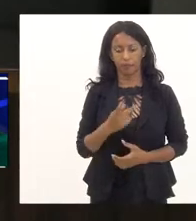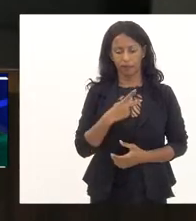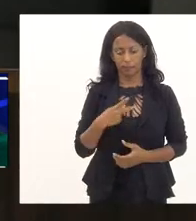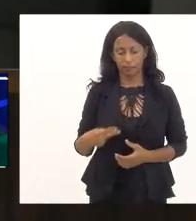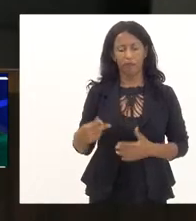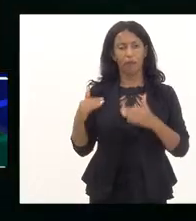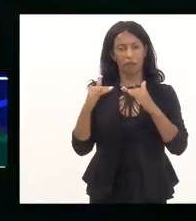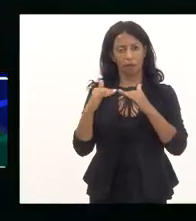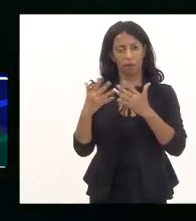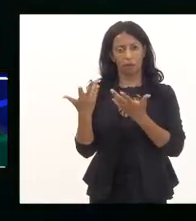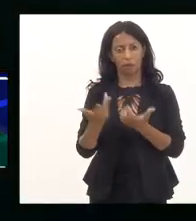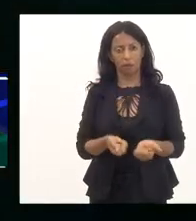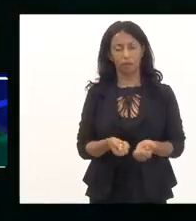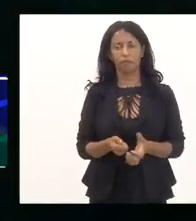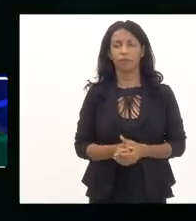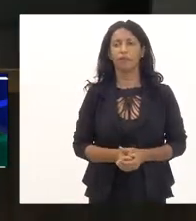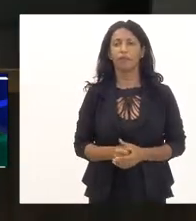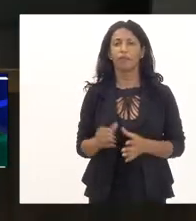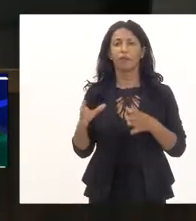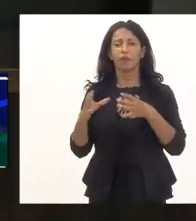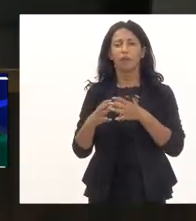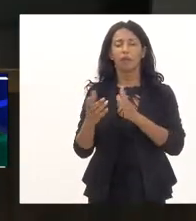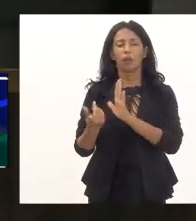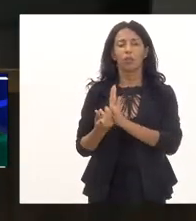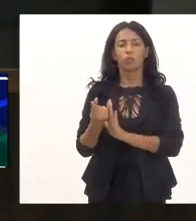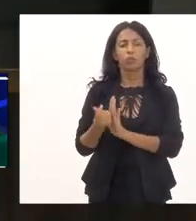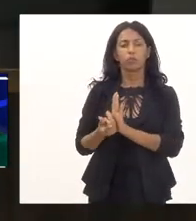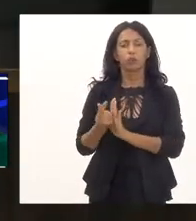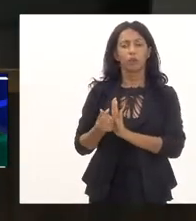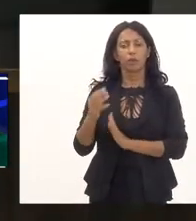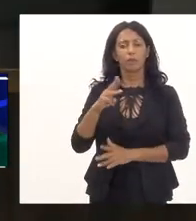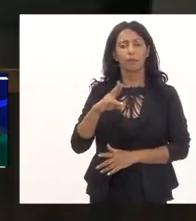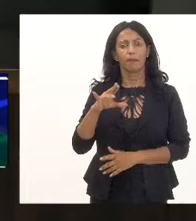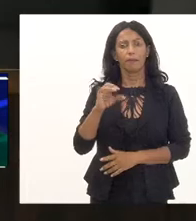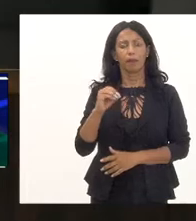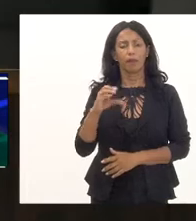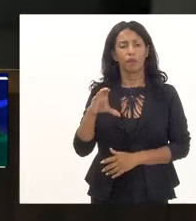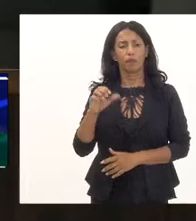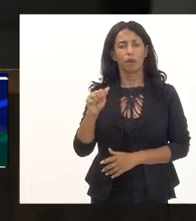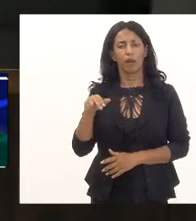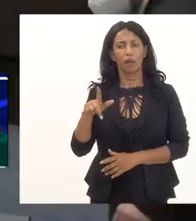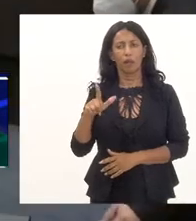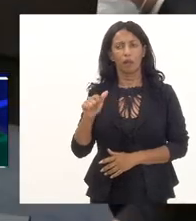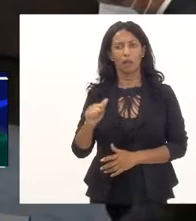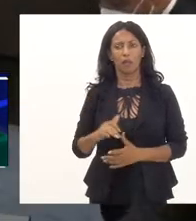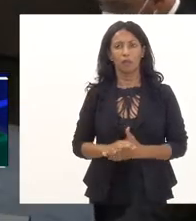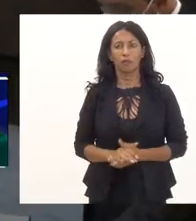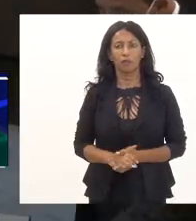Presidente, favorável. Pela Comissão de Orçamento, deputado Márcio Canella.